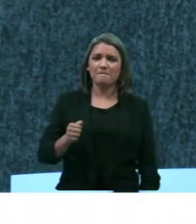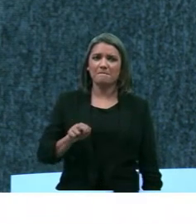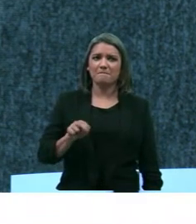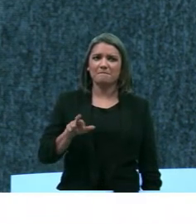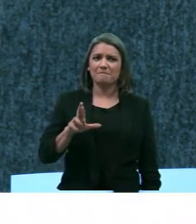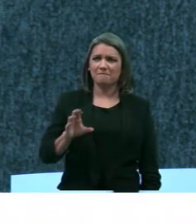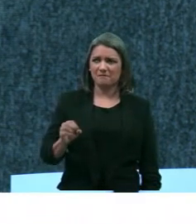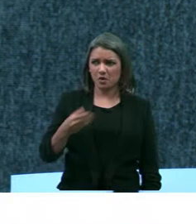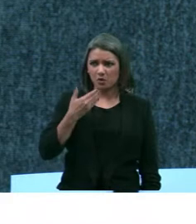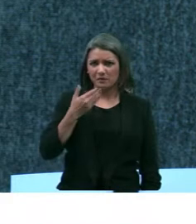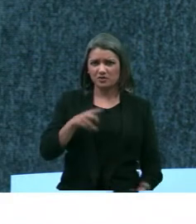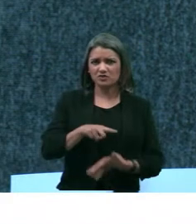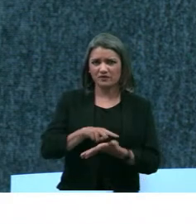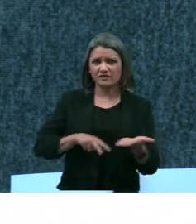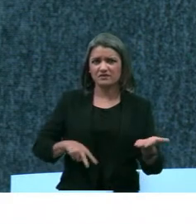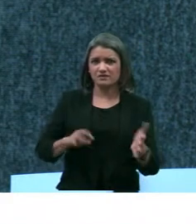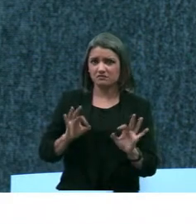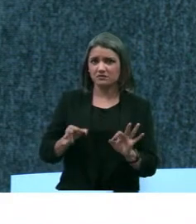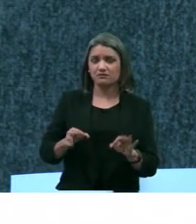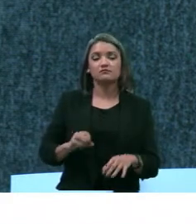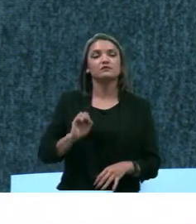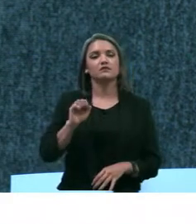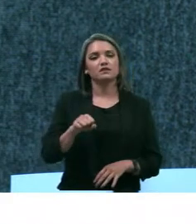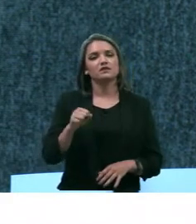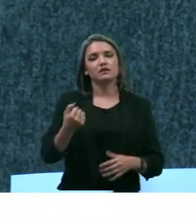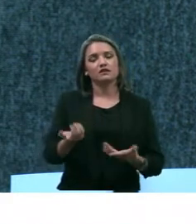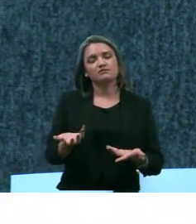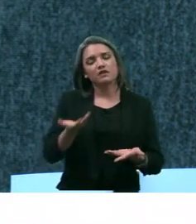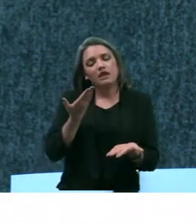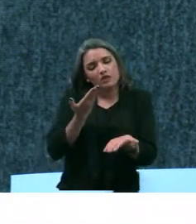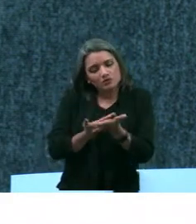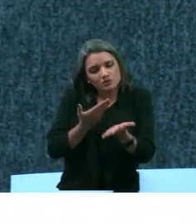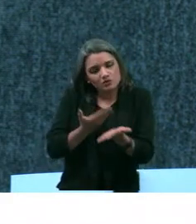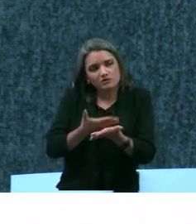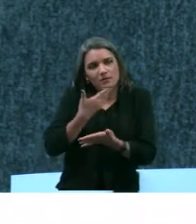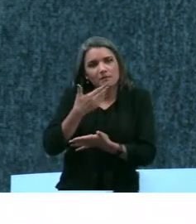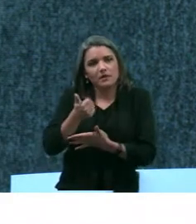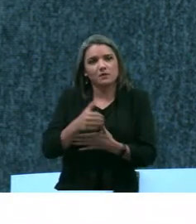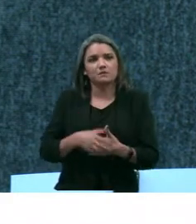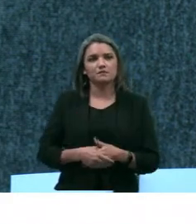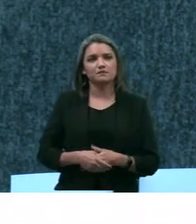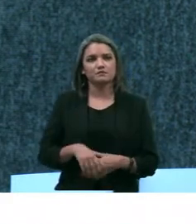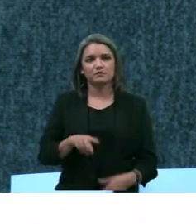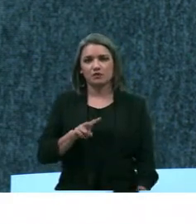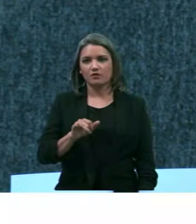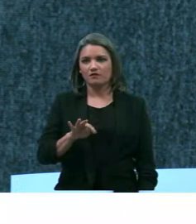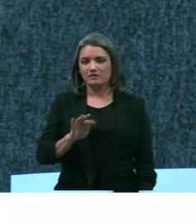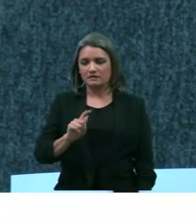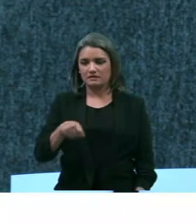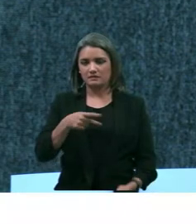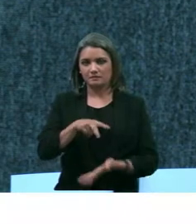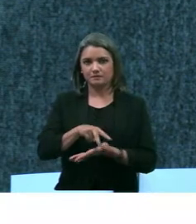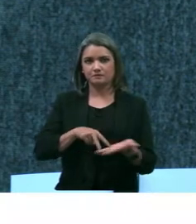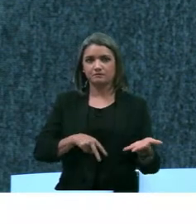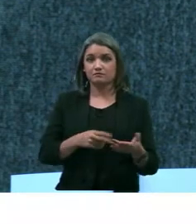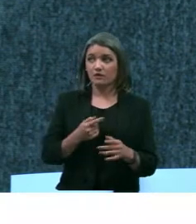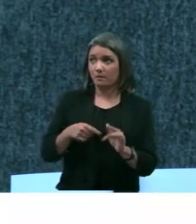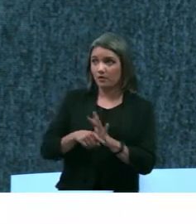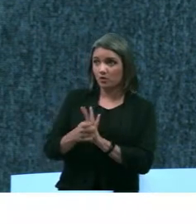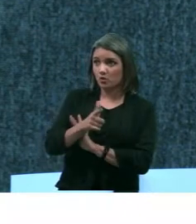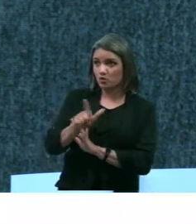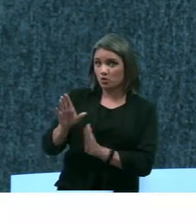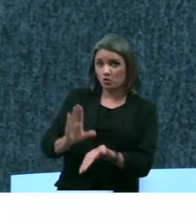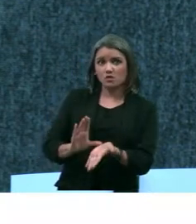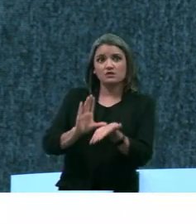Sim, presidente, eu gostaria de pedir vista para examinar melhor o caso. Alguma manifestação dos demais